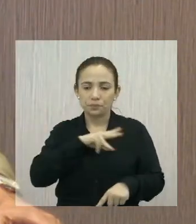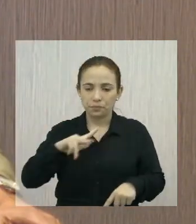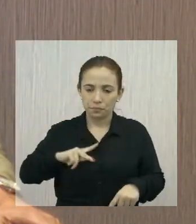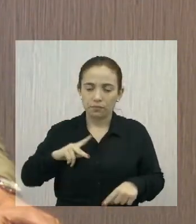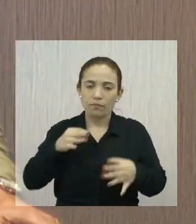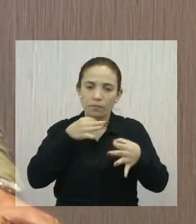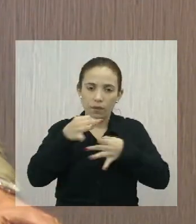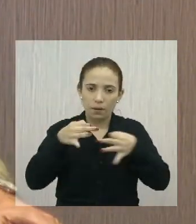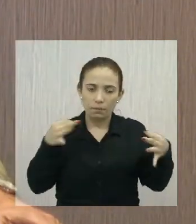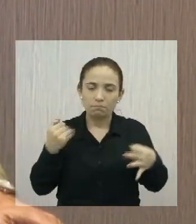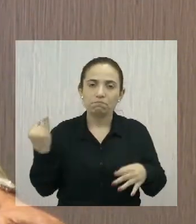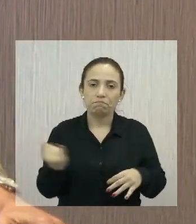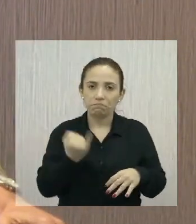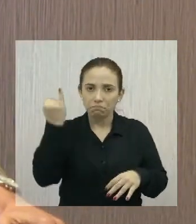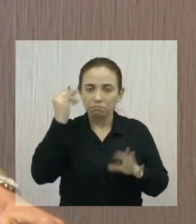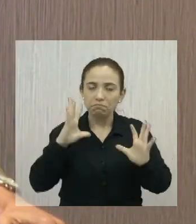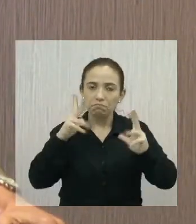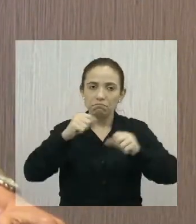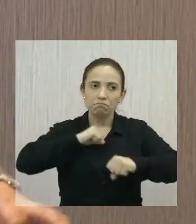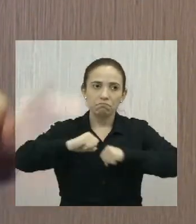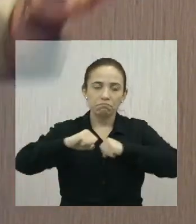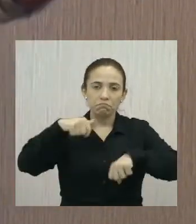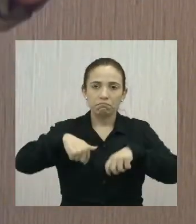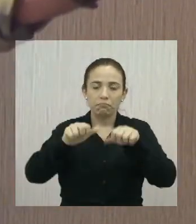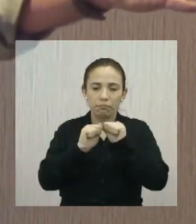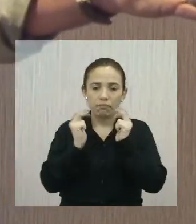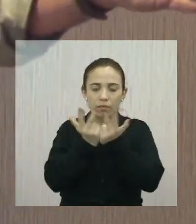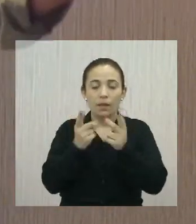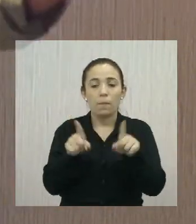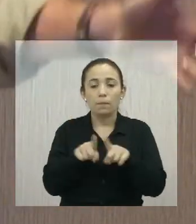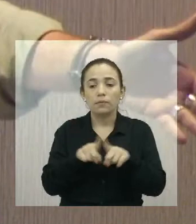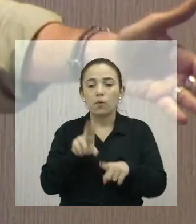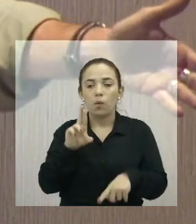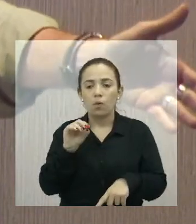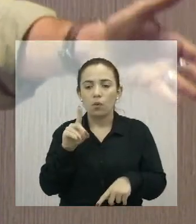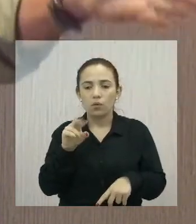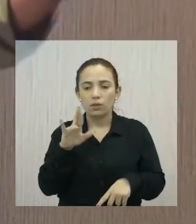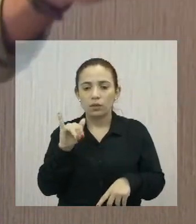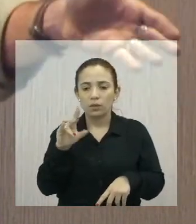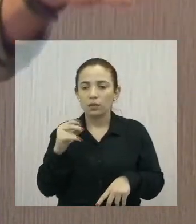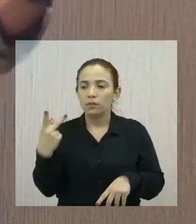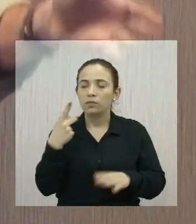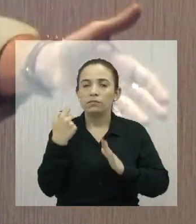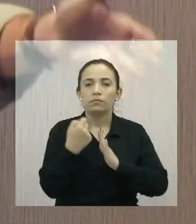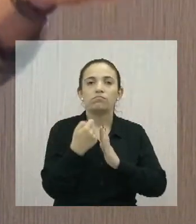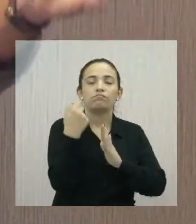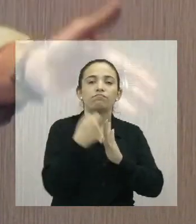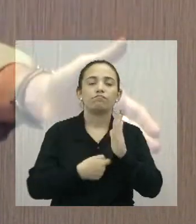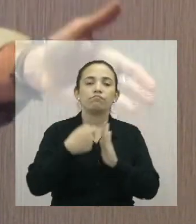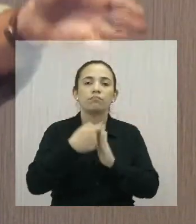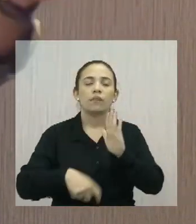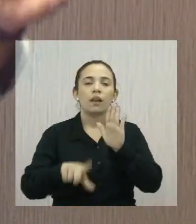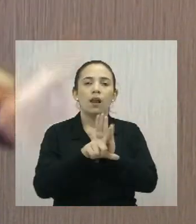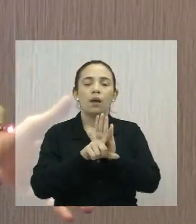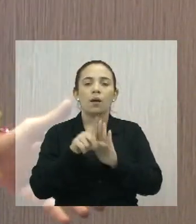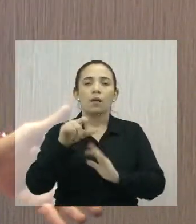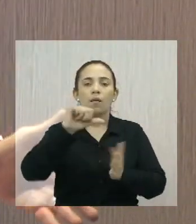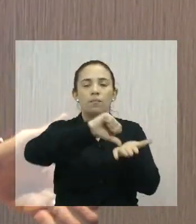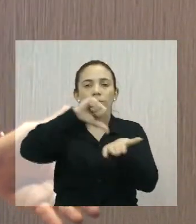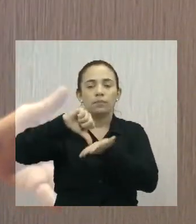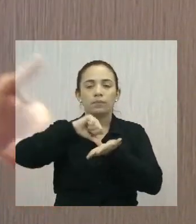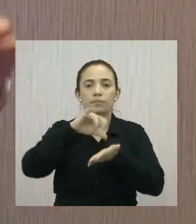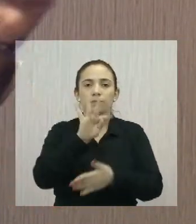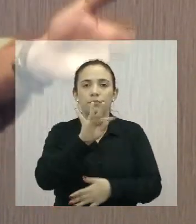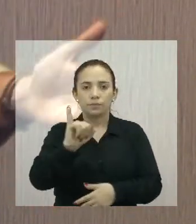grande contribuição em todos os debates aqui na Câmara Municipal, além do Rodrigo, que escreveu comigo a Lei dos Polos de Tecnologia da